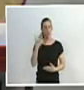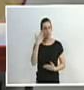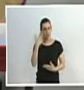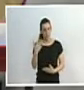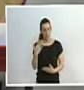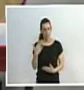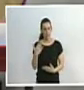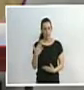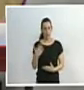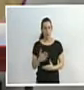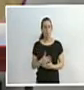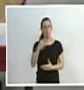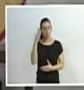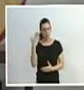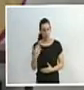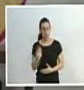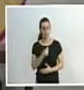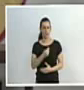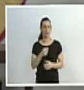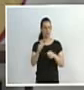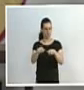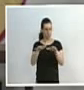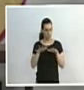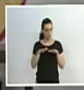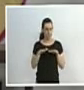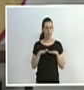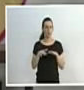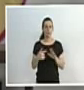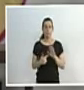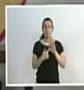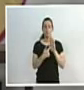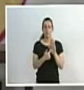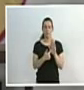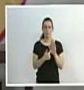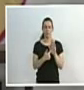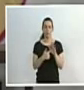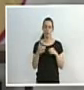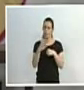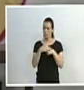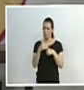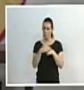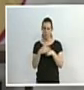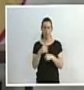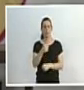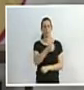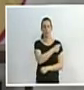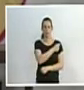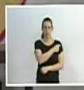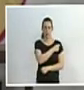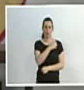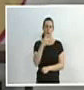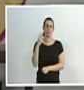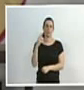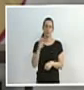e as senhoras que nos honram com a presença em plenário, com destaque para minhas queridas e meus queridos alunos